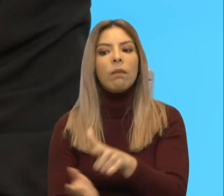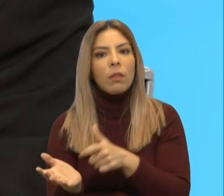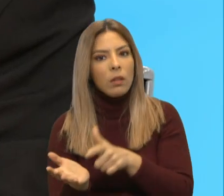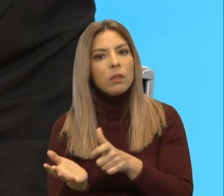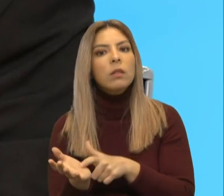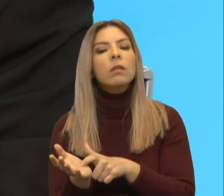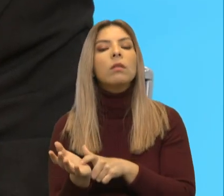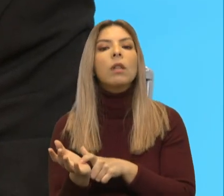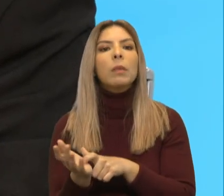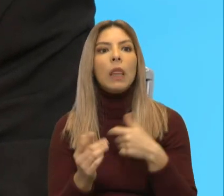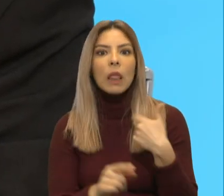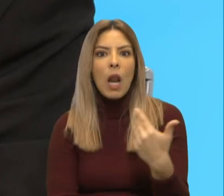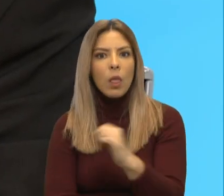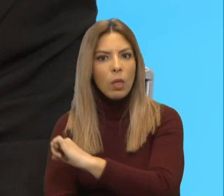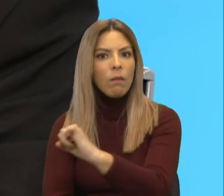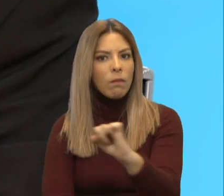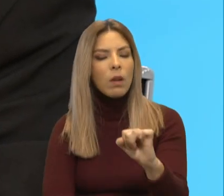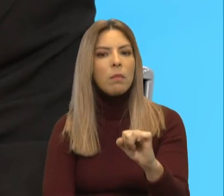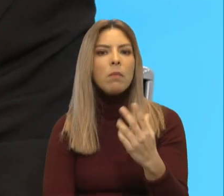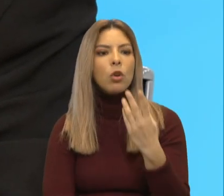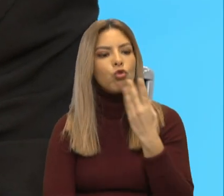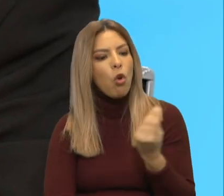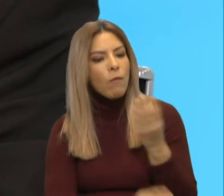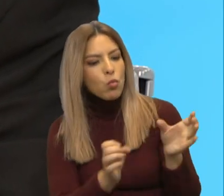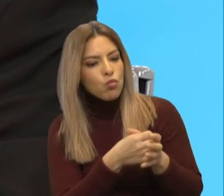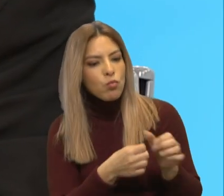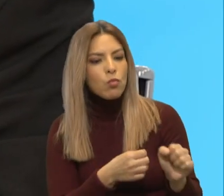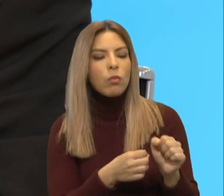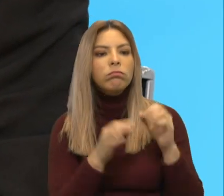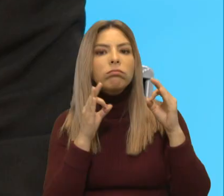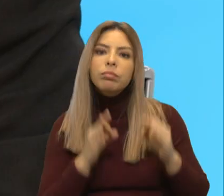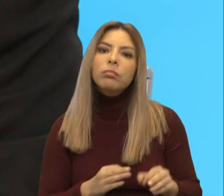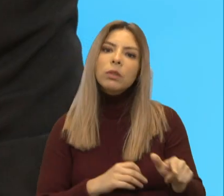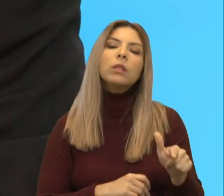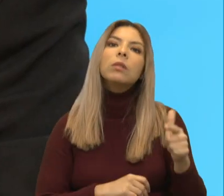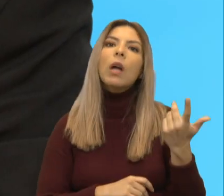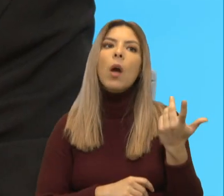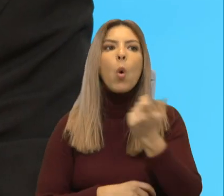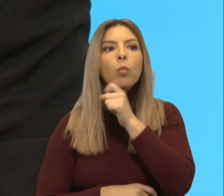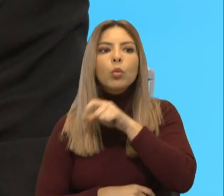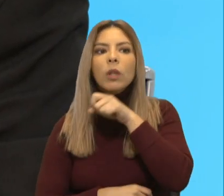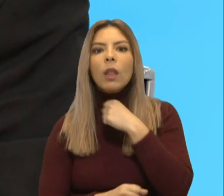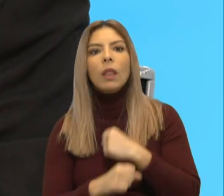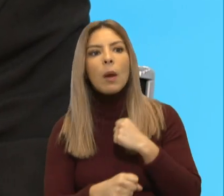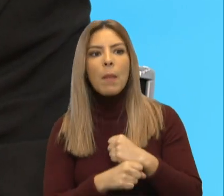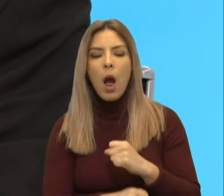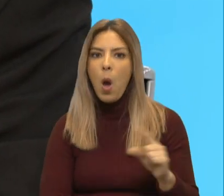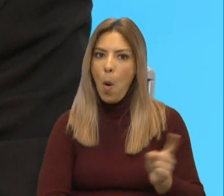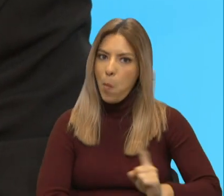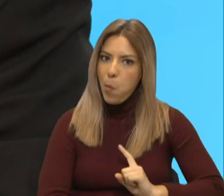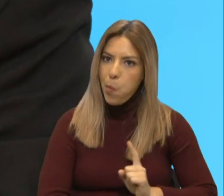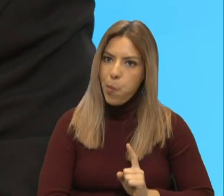direito. Há uma juventude moçambicana formada que não encontra oportunidades de trabalho.